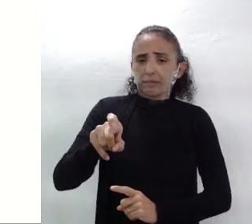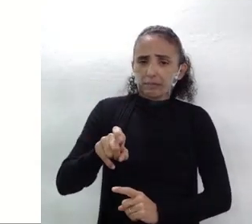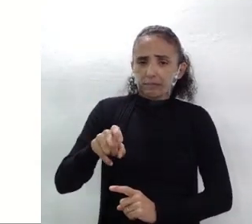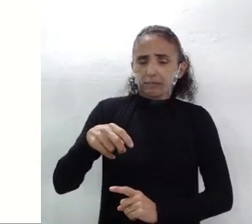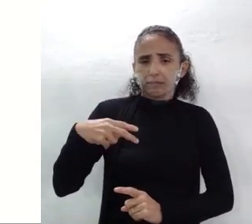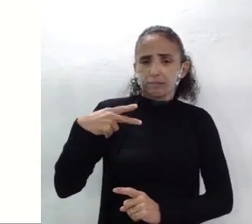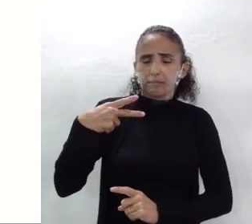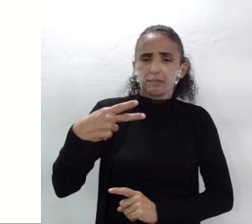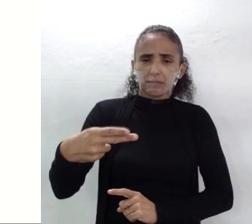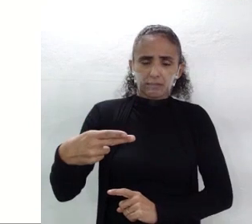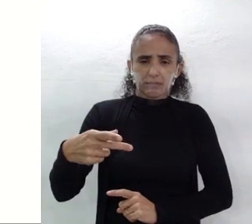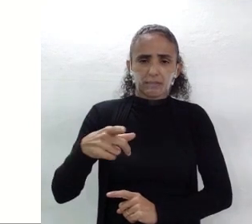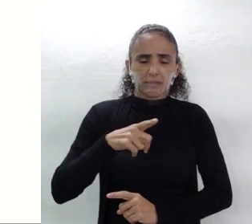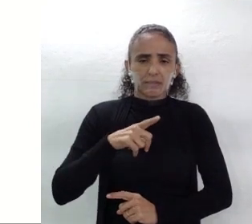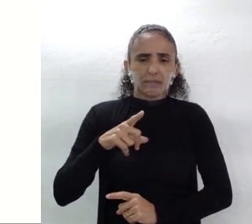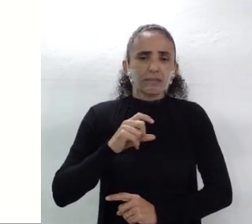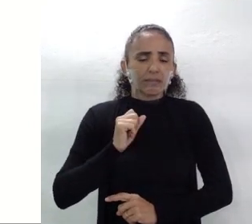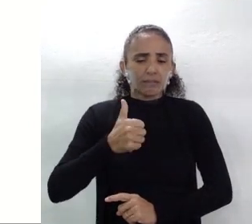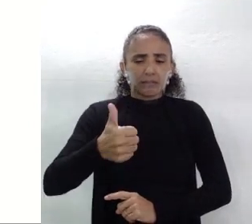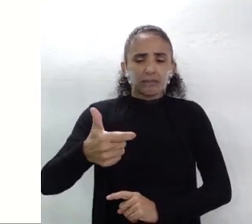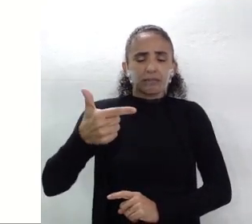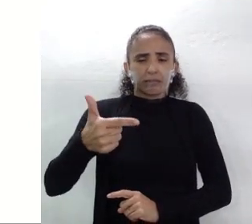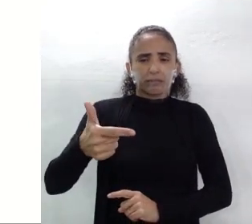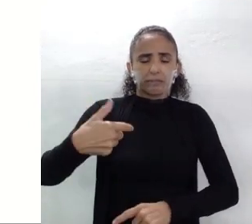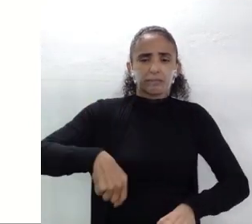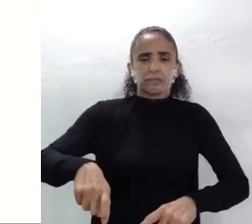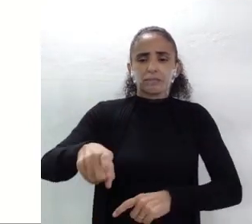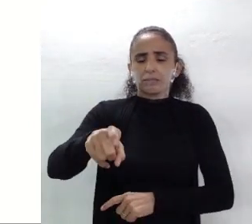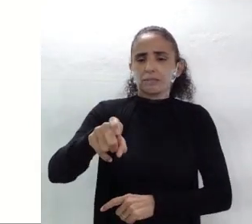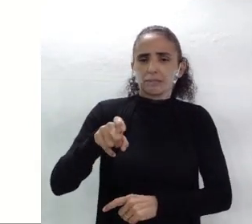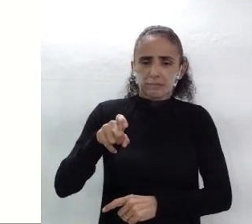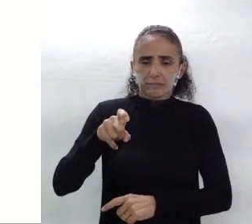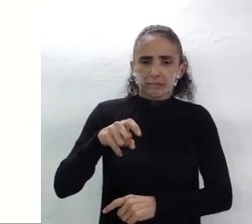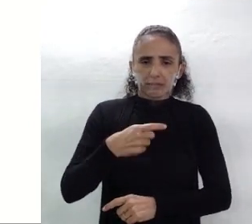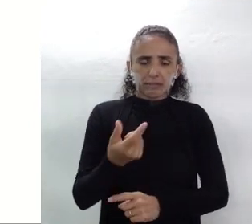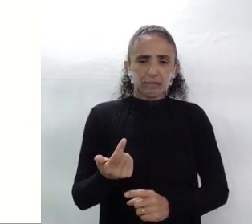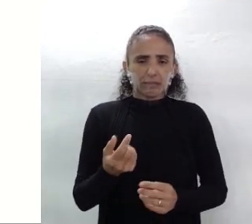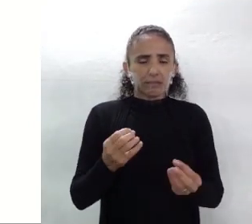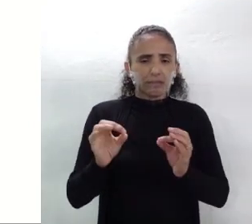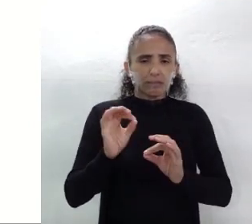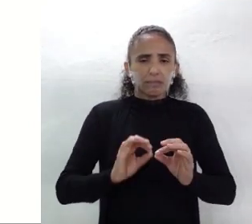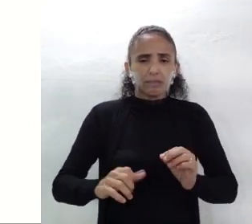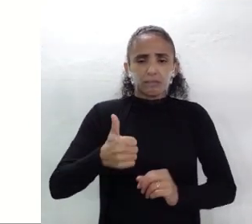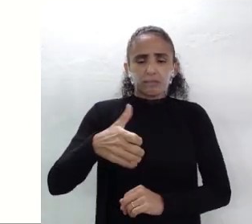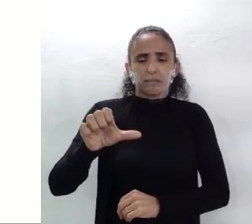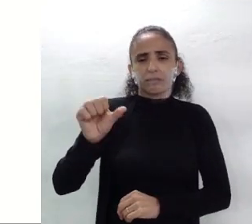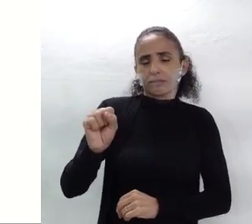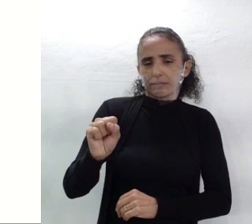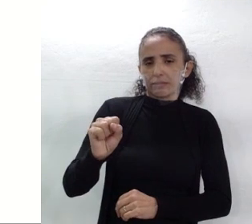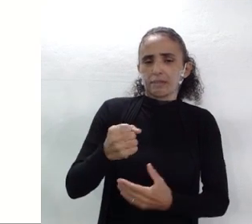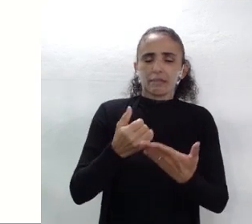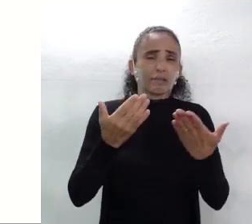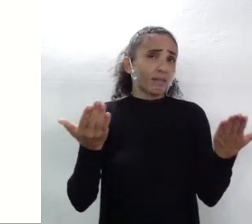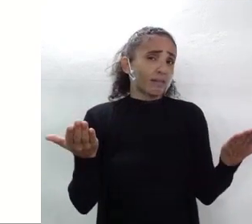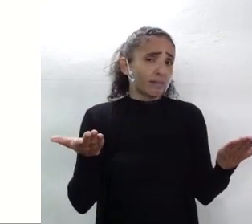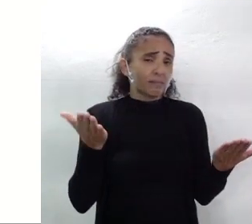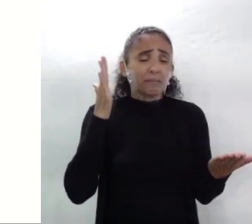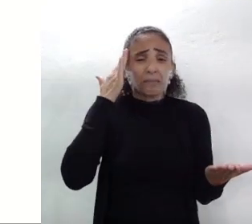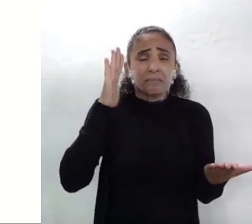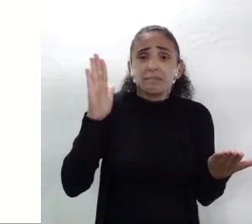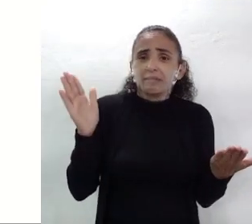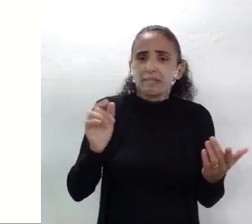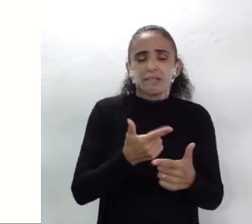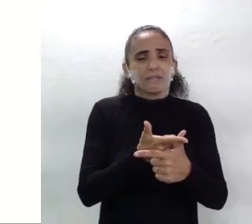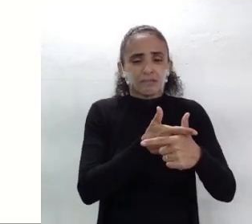mais x, temos 12x. Qual é o número que multiplicado por 12 dá 180? Ah, eu não sei, então